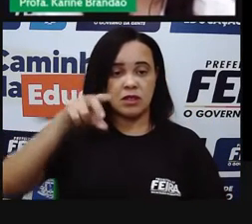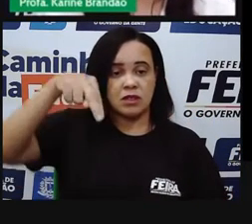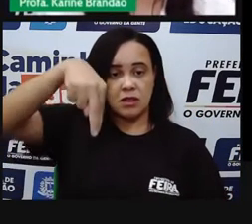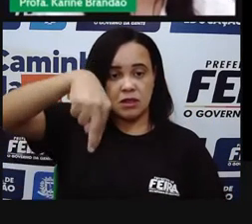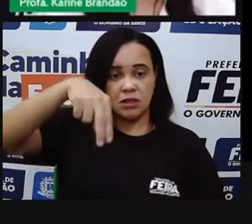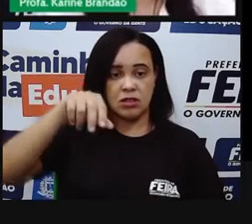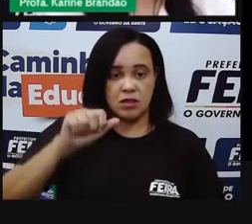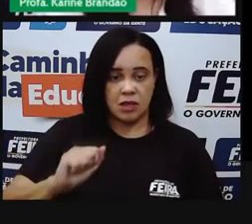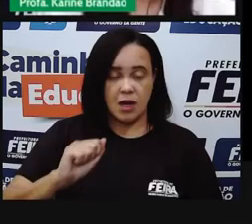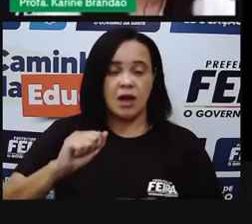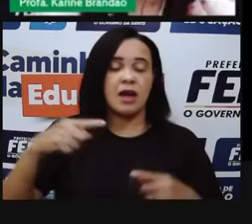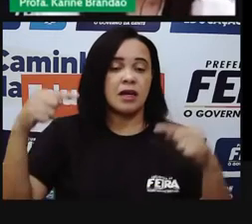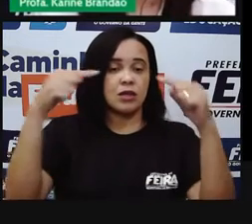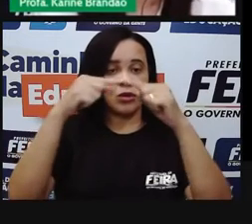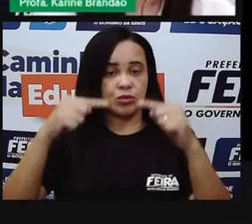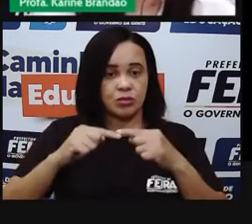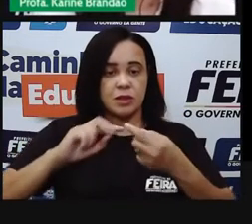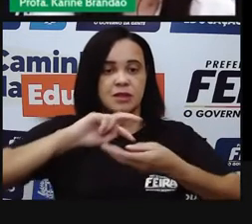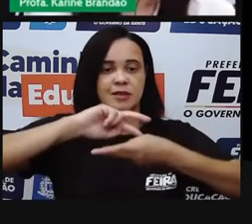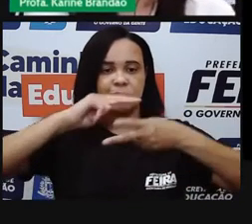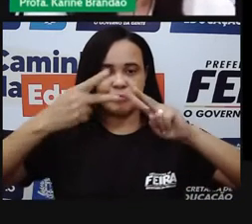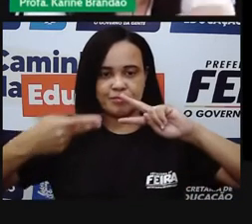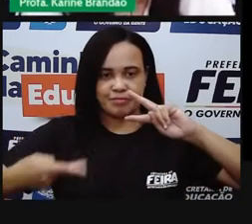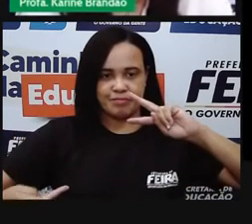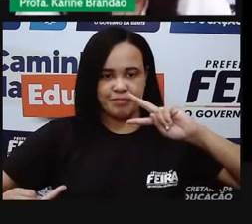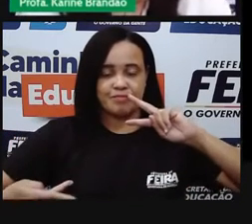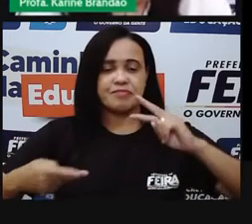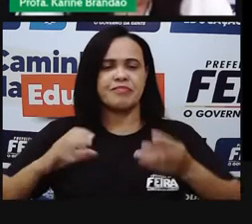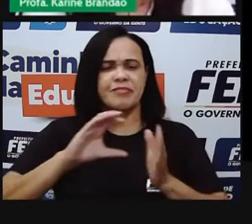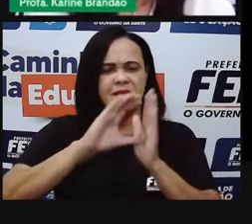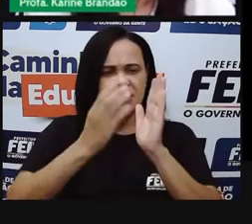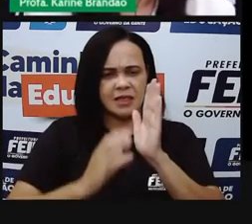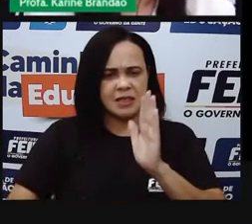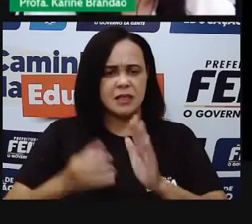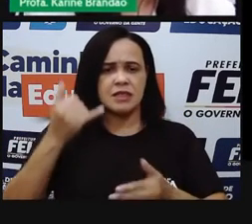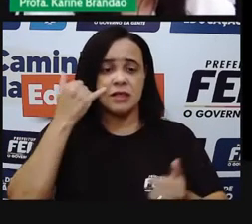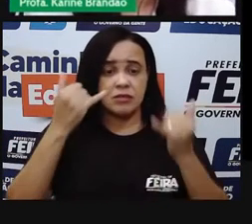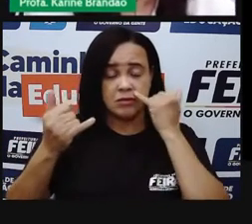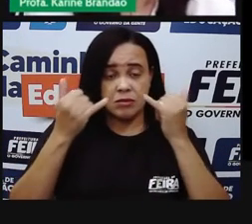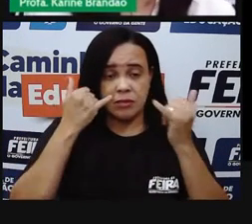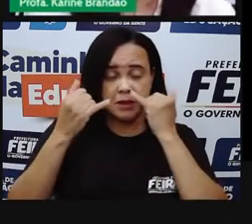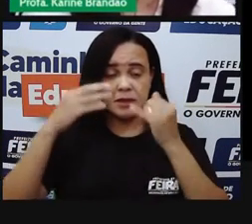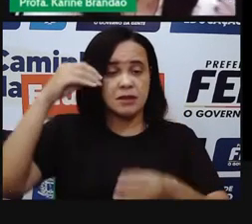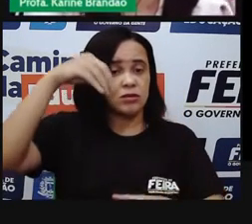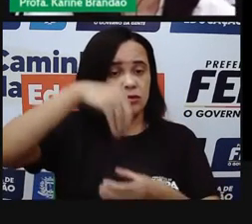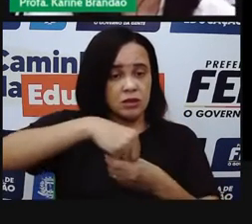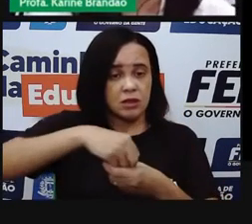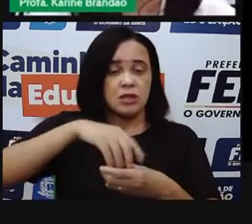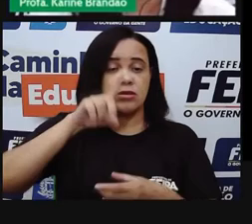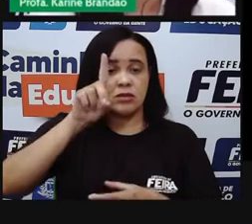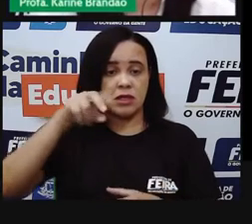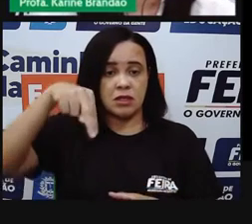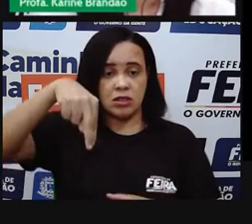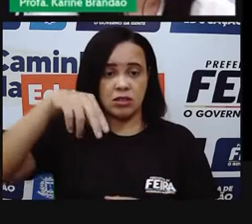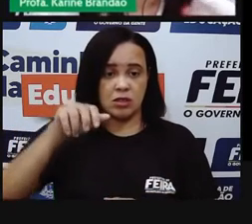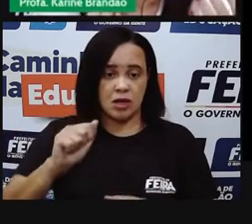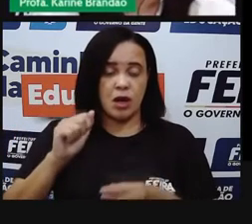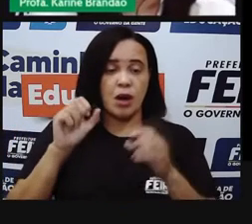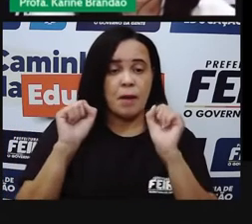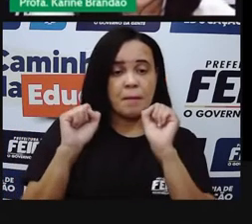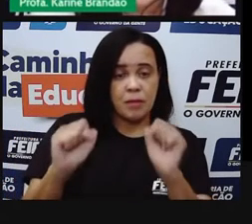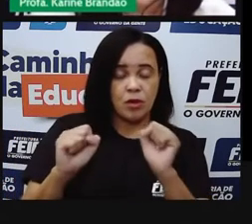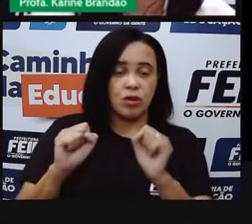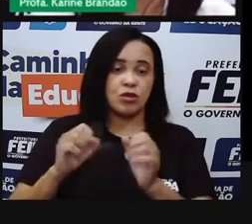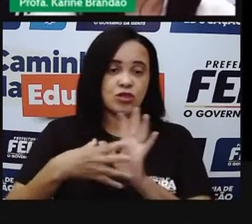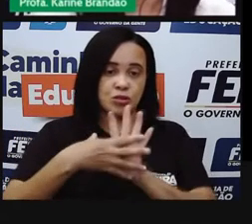DNA, essas características e informações que estão nesse DNA, elas vão poder ser passadas, elas vão poder